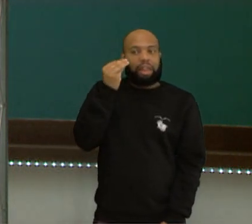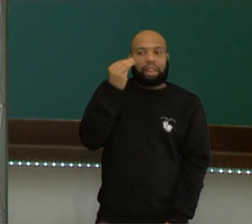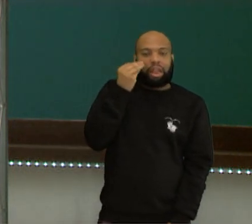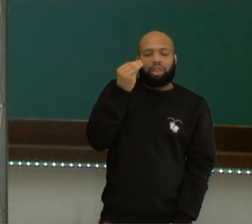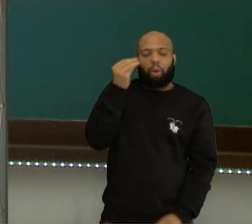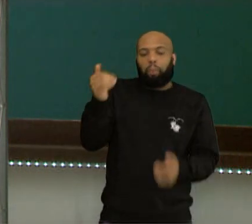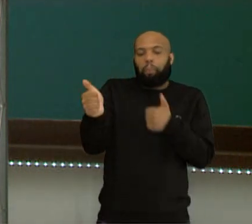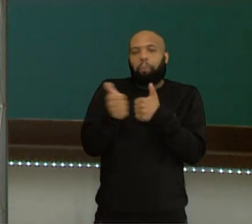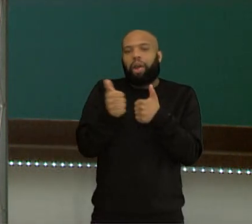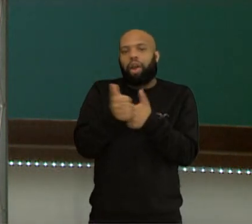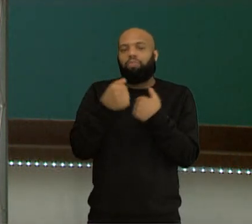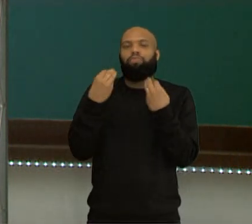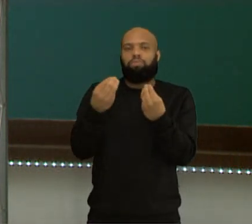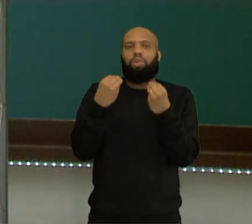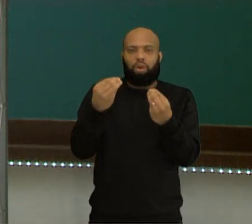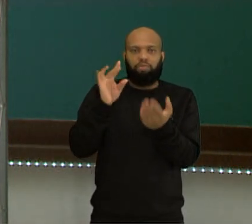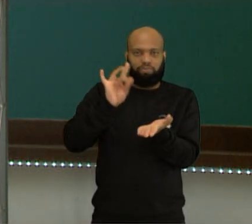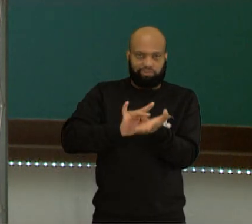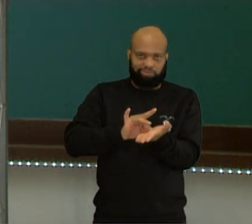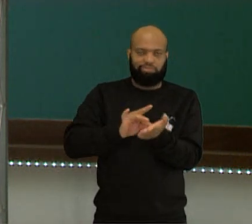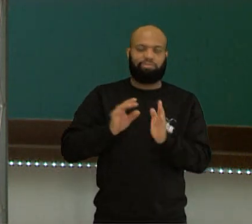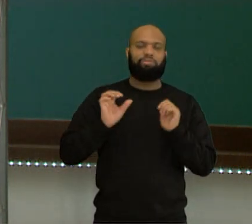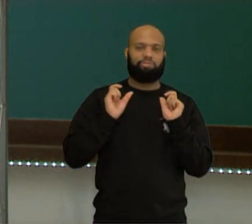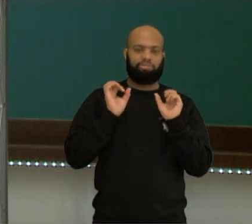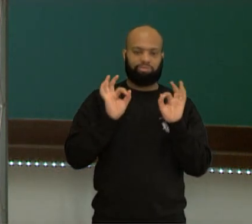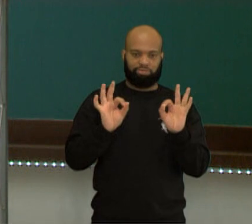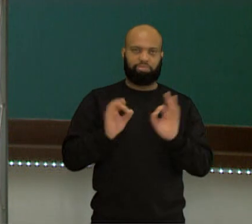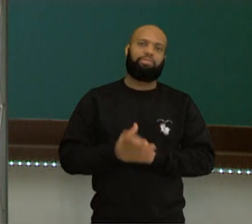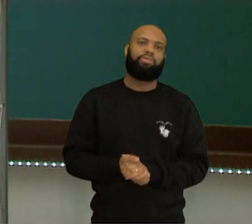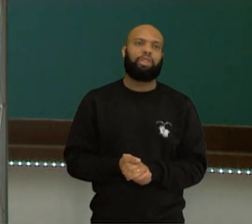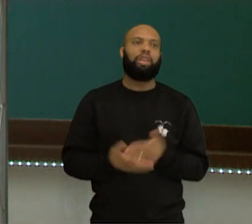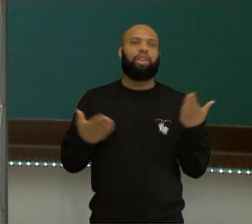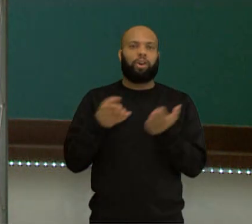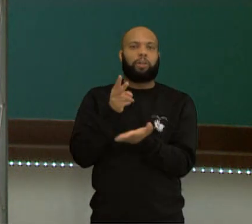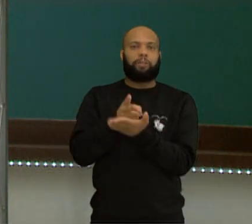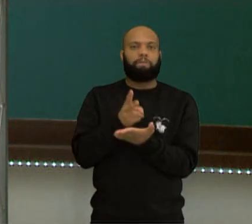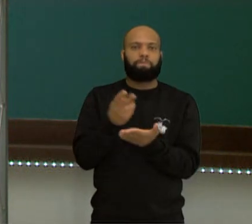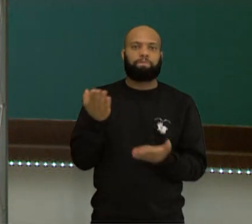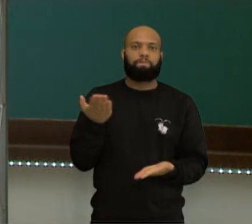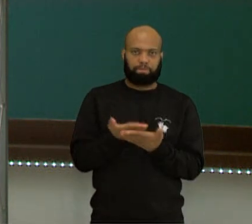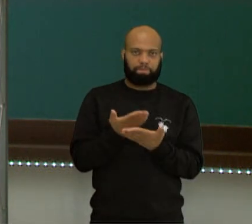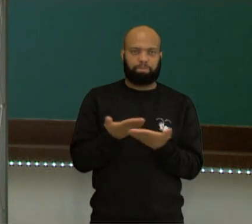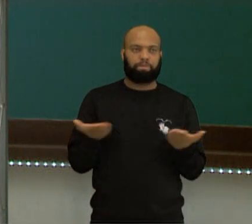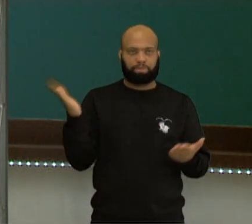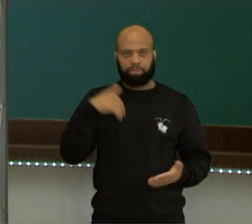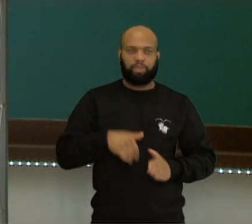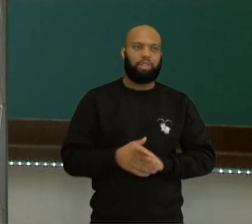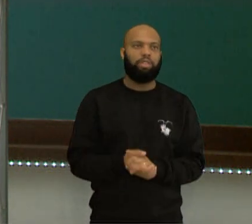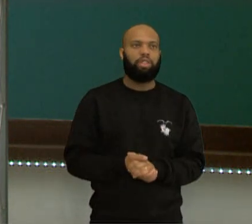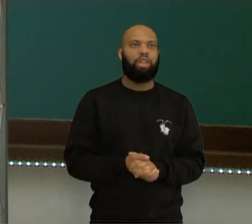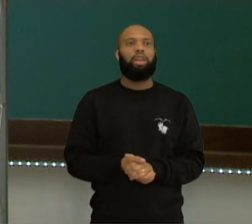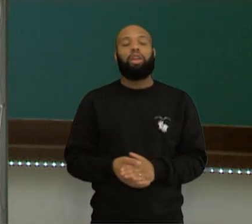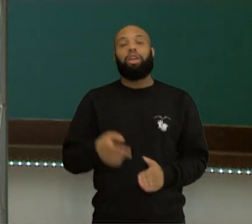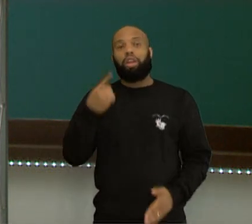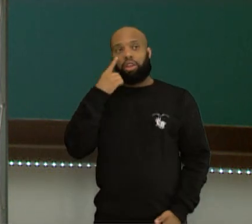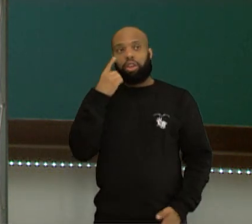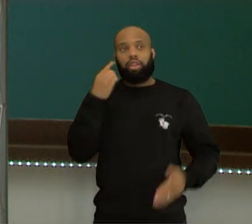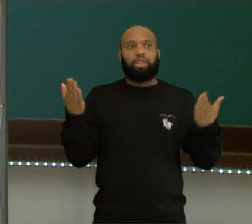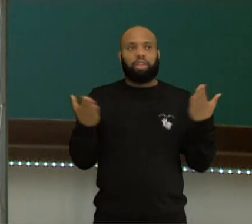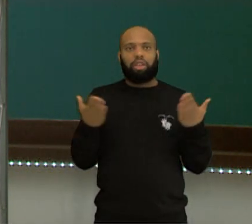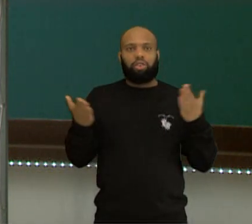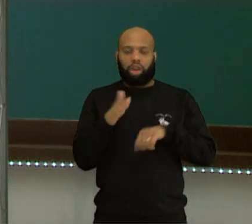Mais próximo aí da realidade, tá bom, galera? Então, vamos continuar aqui com a nossa aulinha? Então, bora lá. Então,